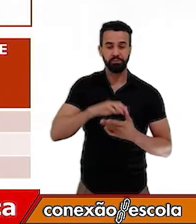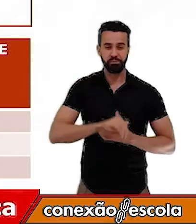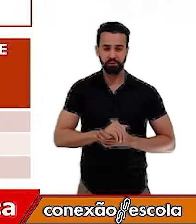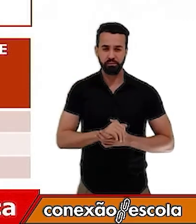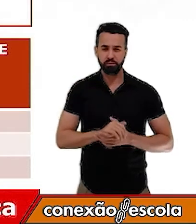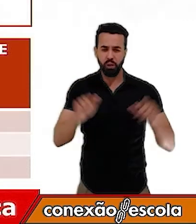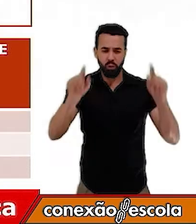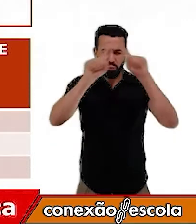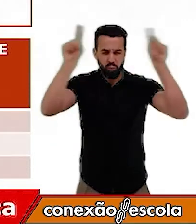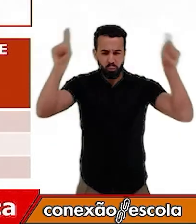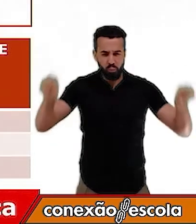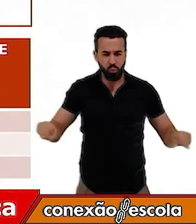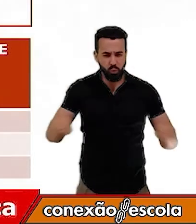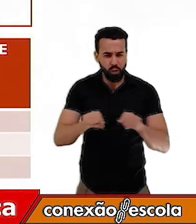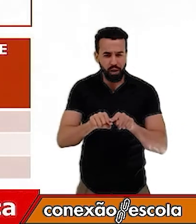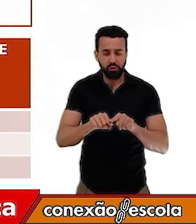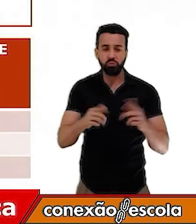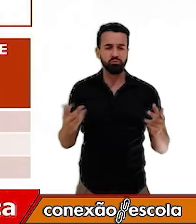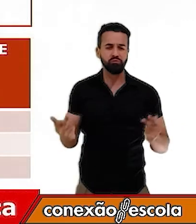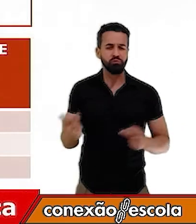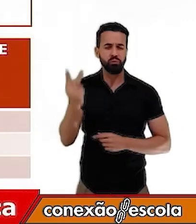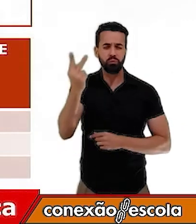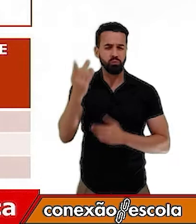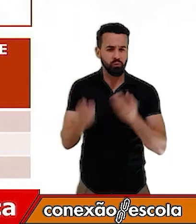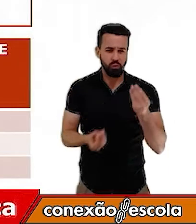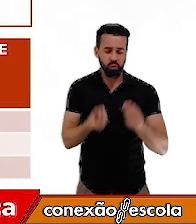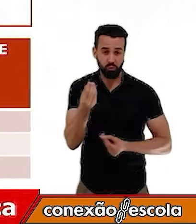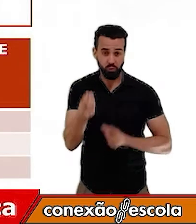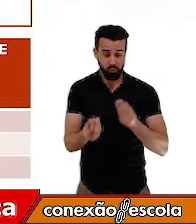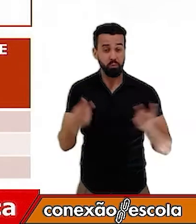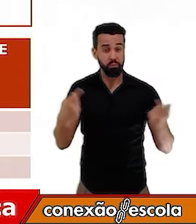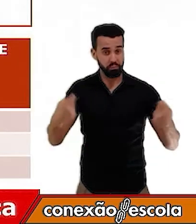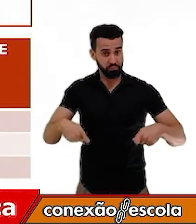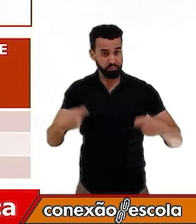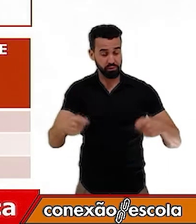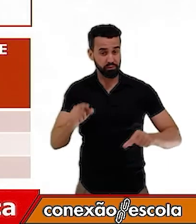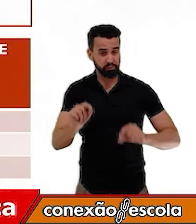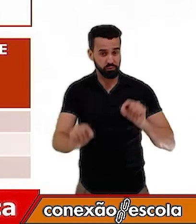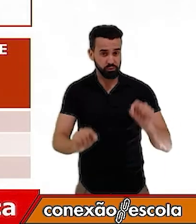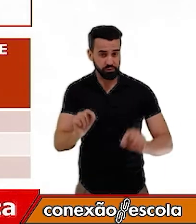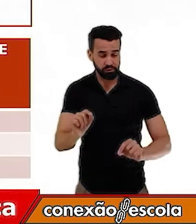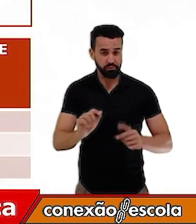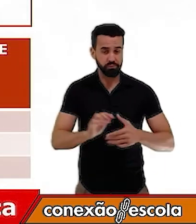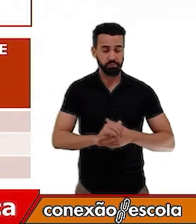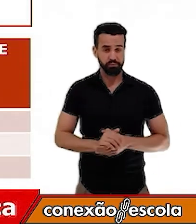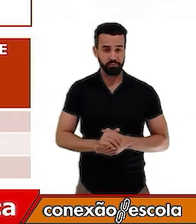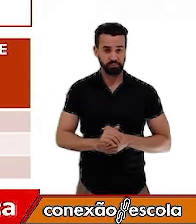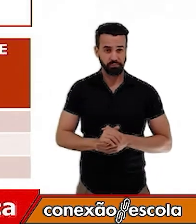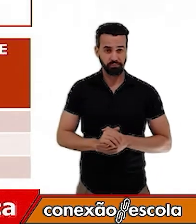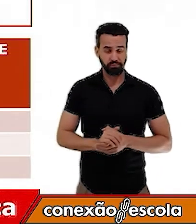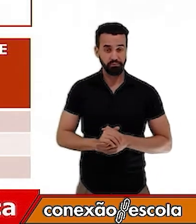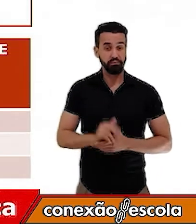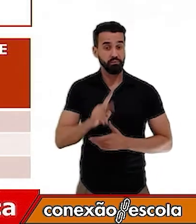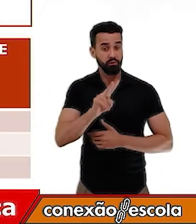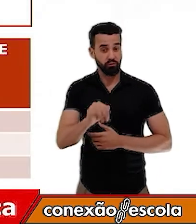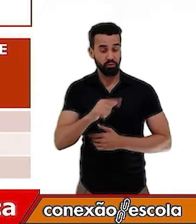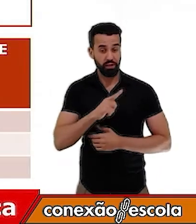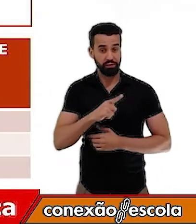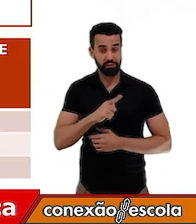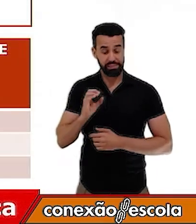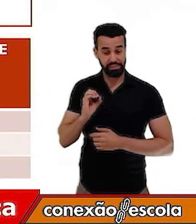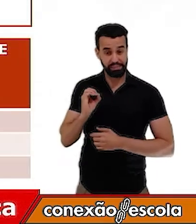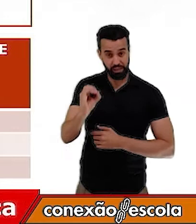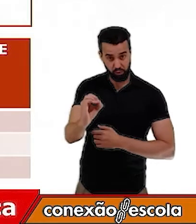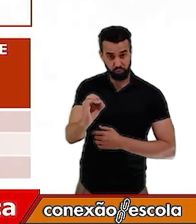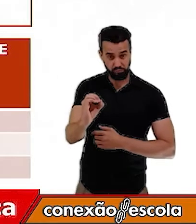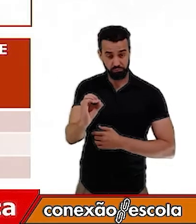de valor e lugar esses algarismos, eu vou utilizar eu vou completar com zeros.